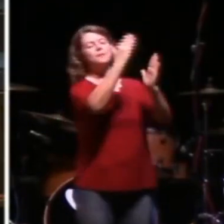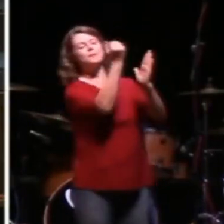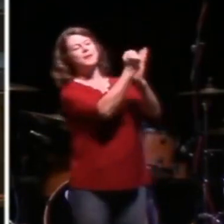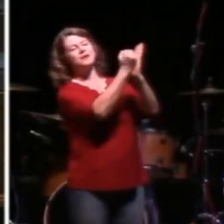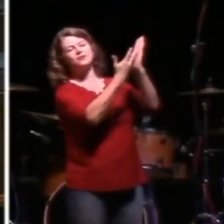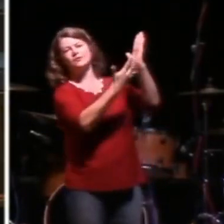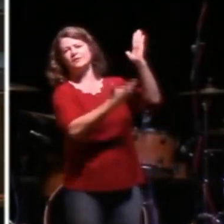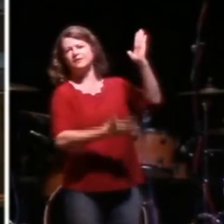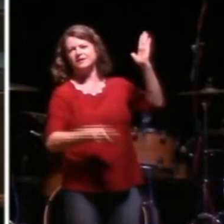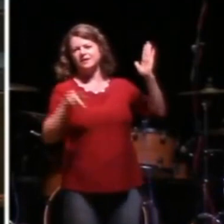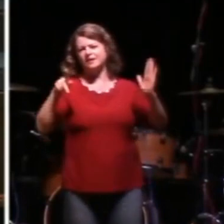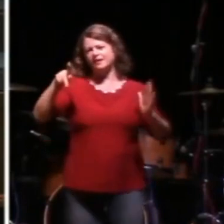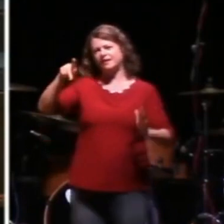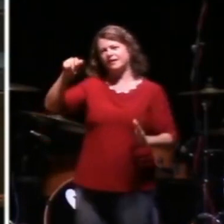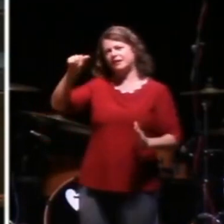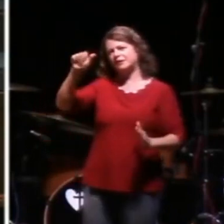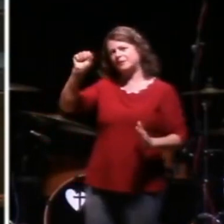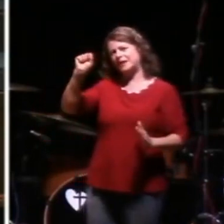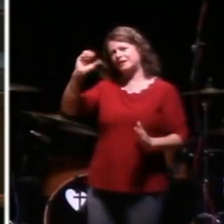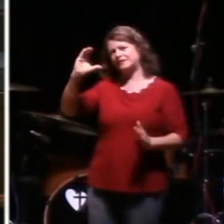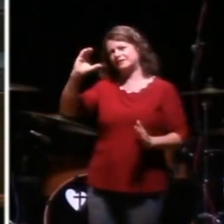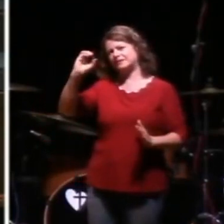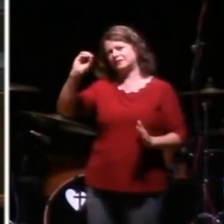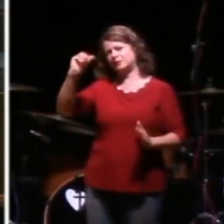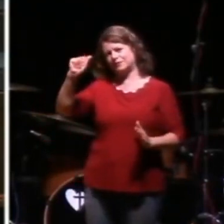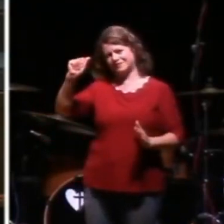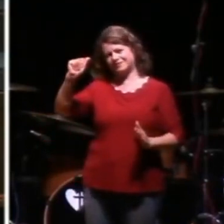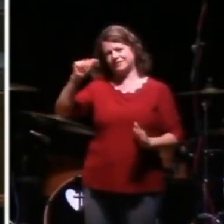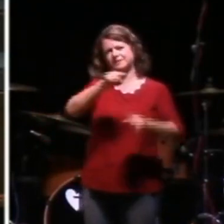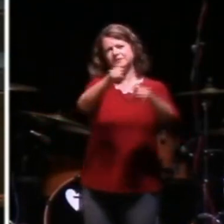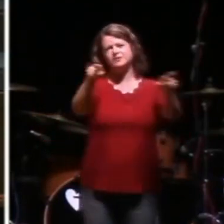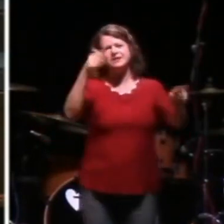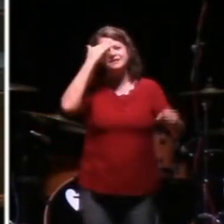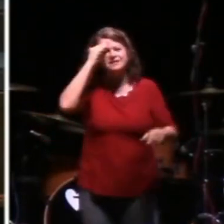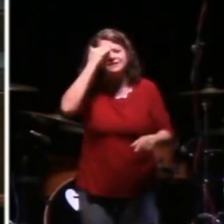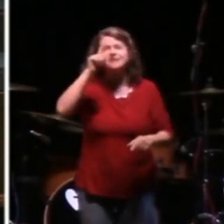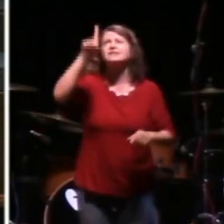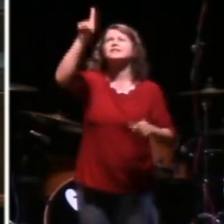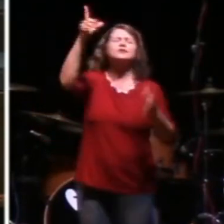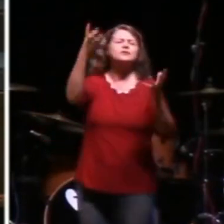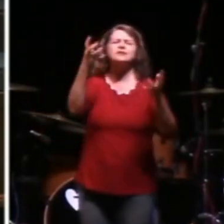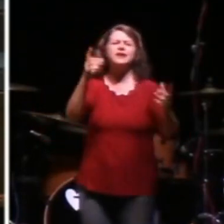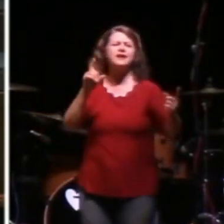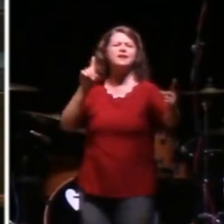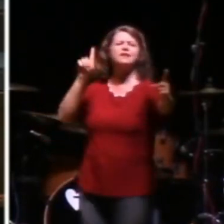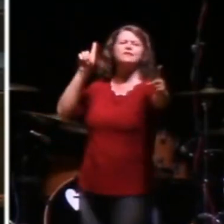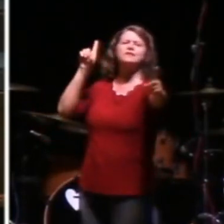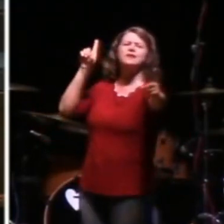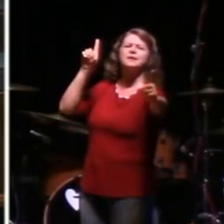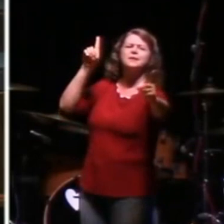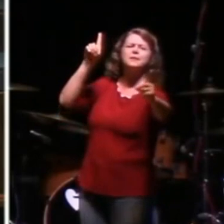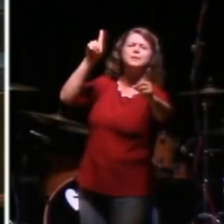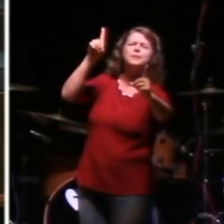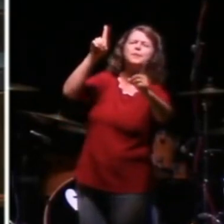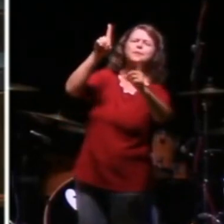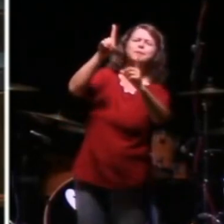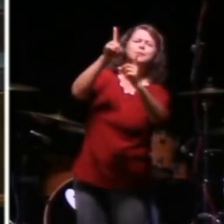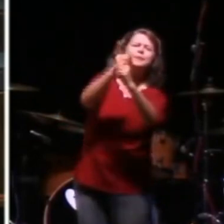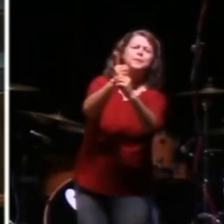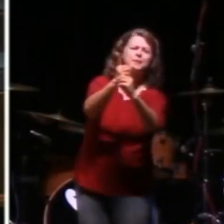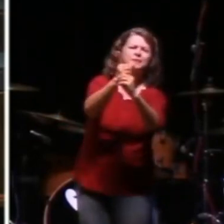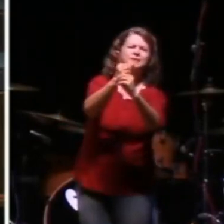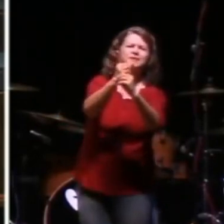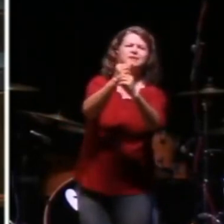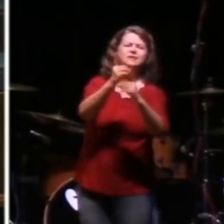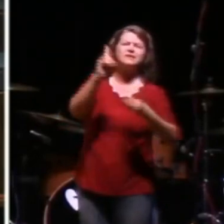para que você entendesse que deus quer você perto dele que um caminho distante de